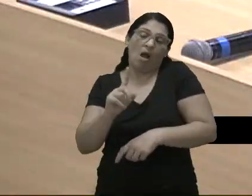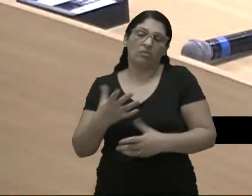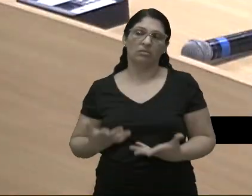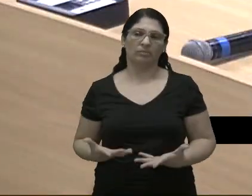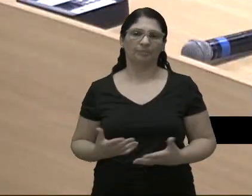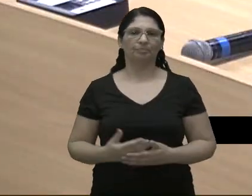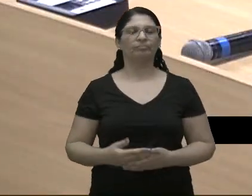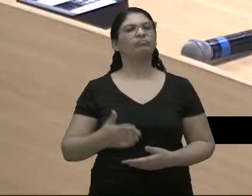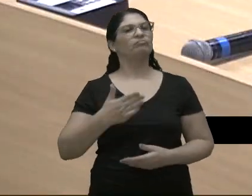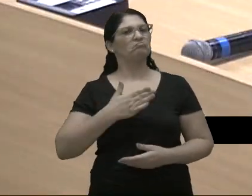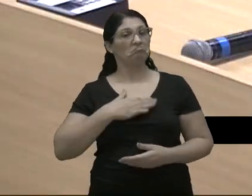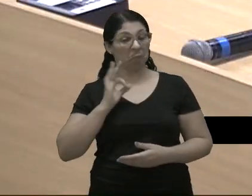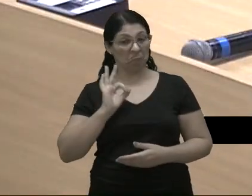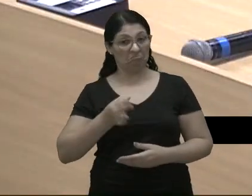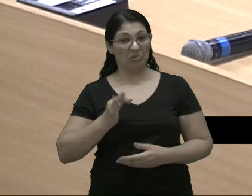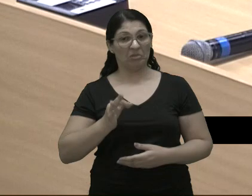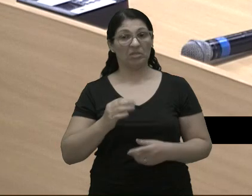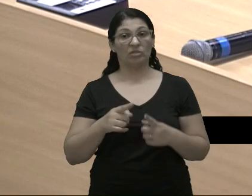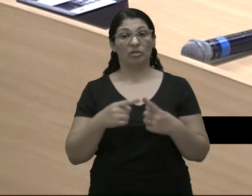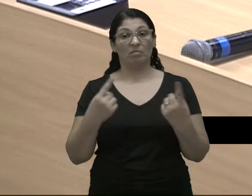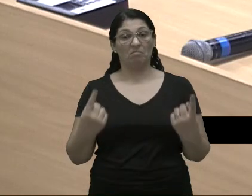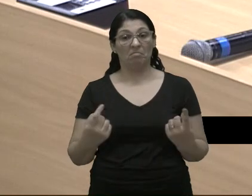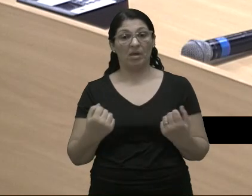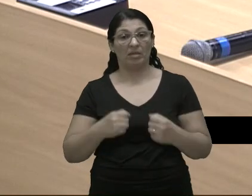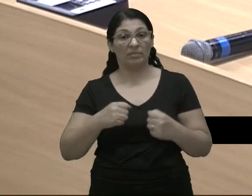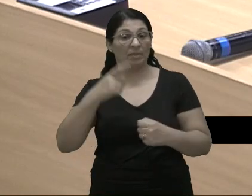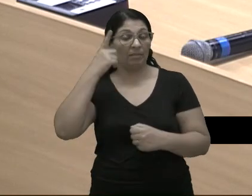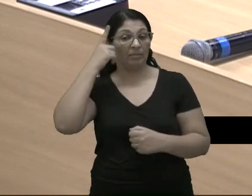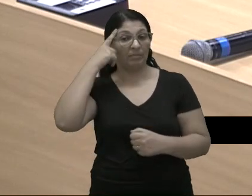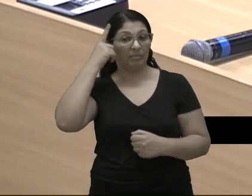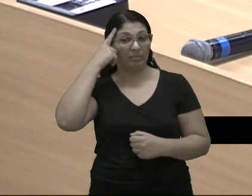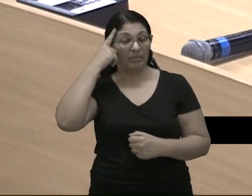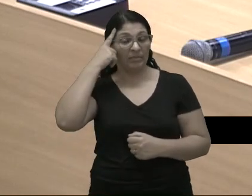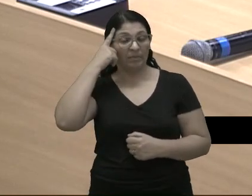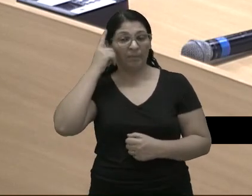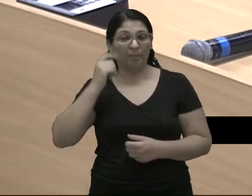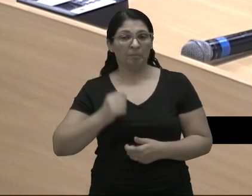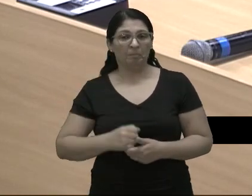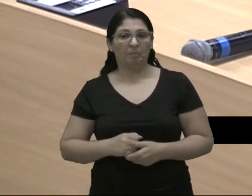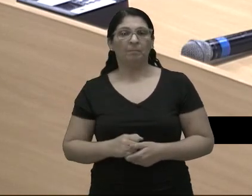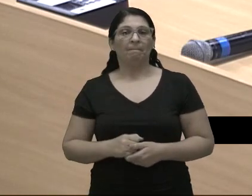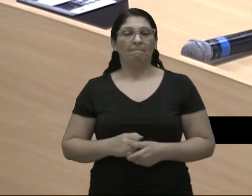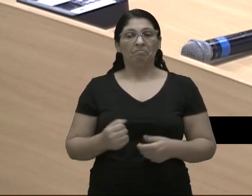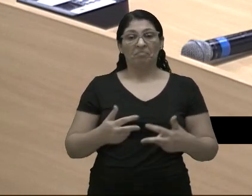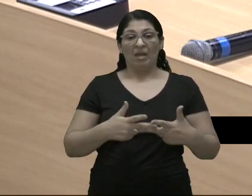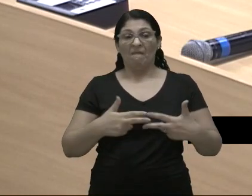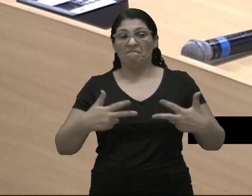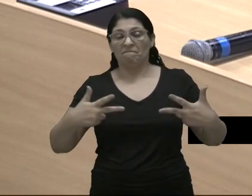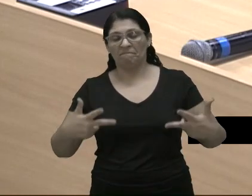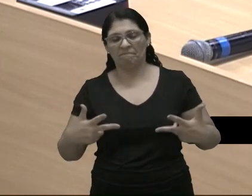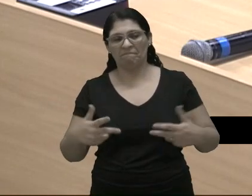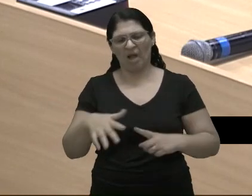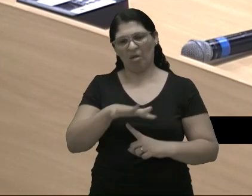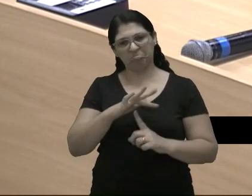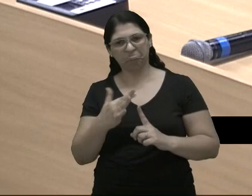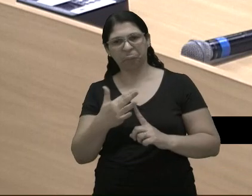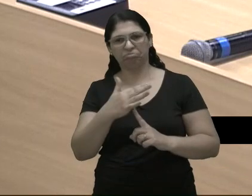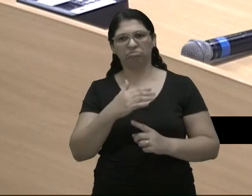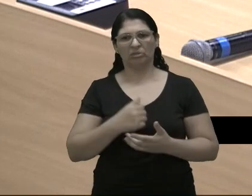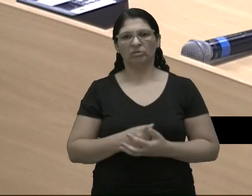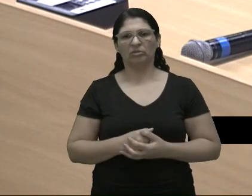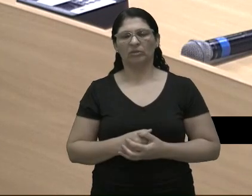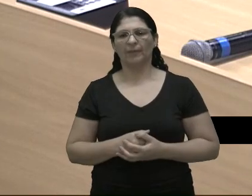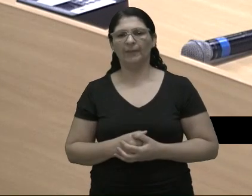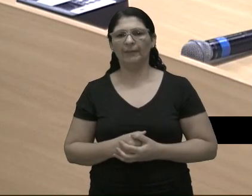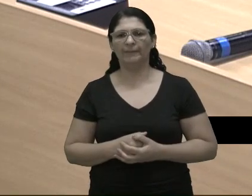meu está em dia. Mas, assim, a gente tem que levar em consideração... Só um segundo. A gente tem que levar em consideração vários pontos. Tá? A